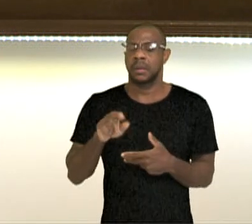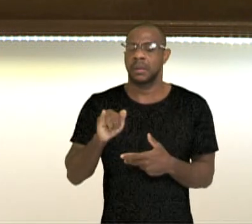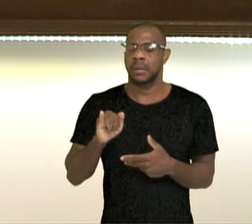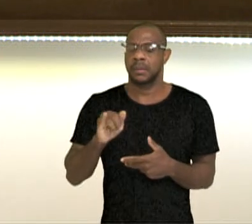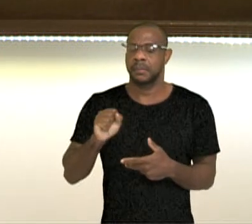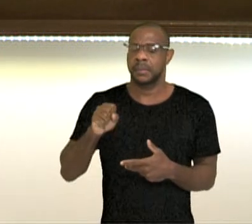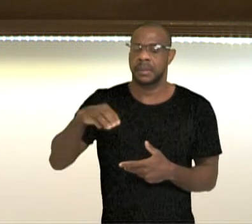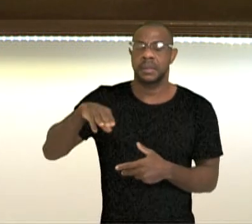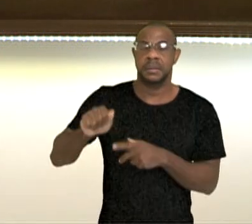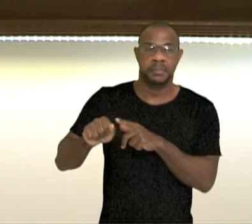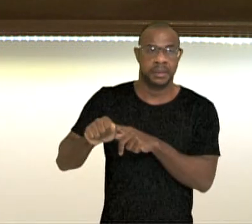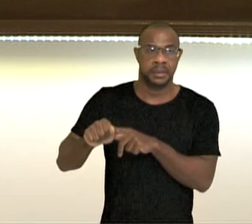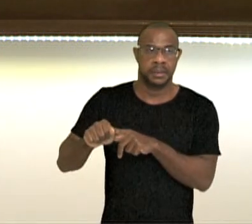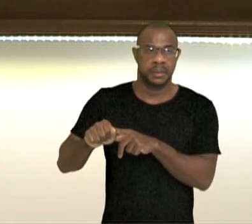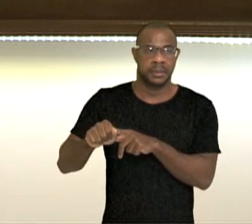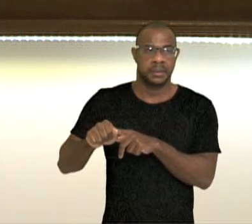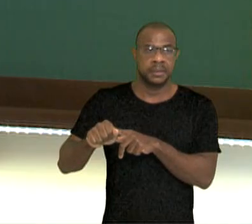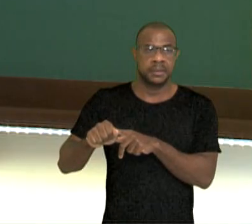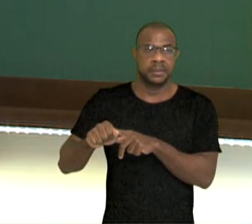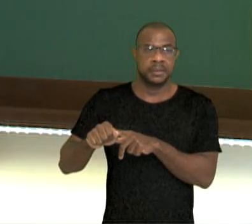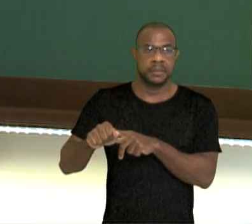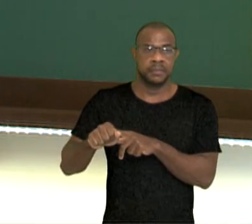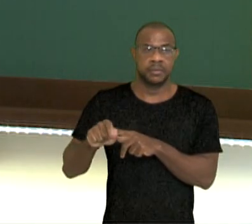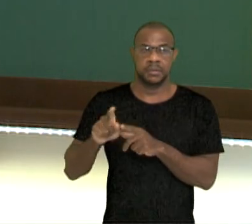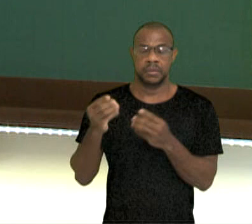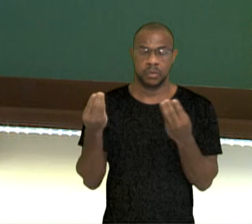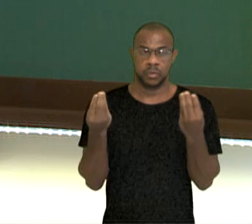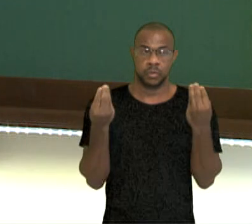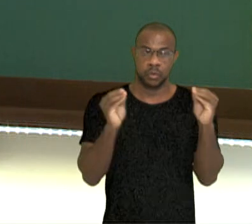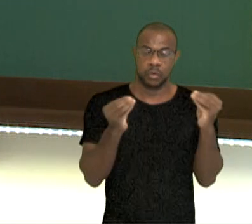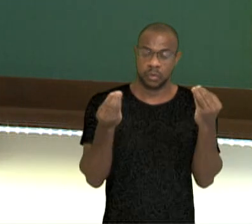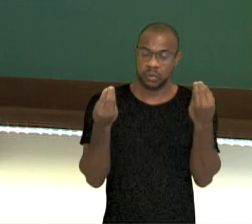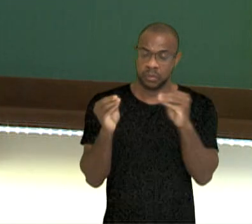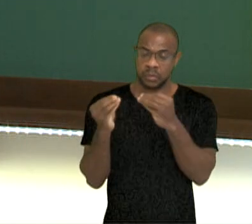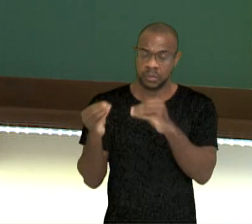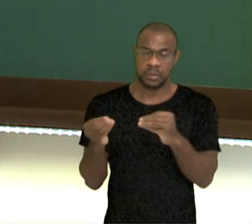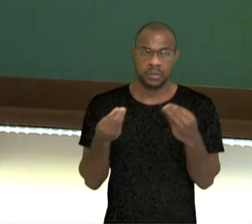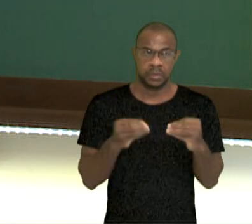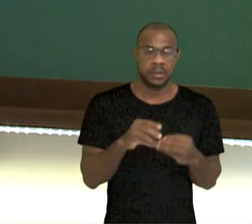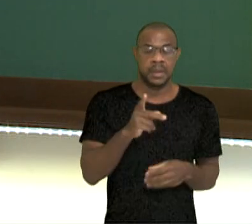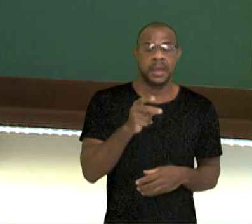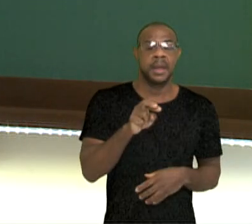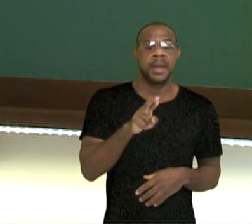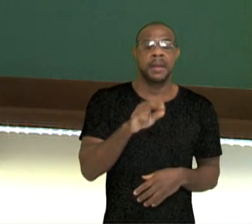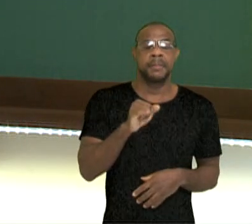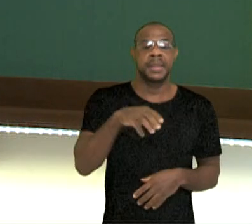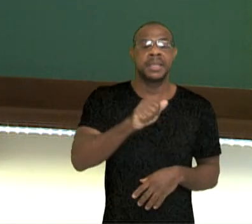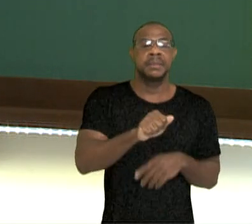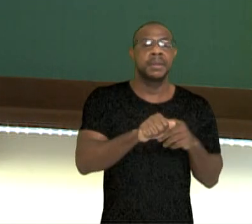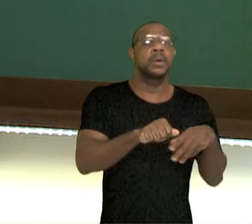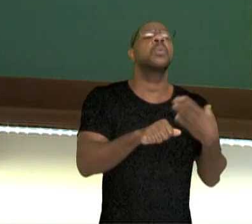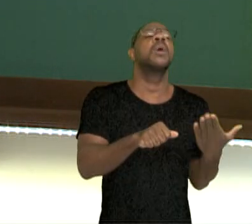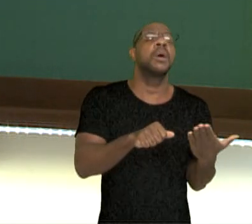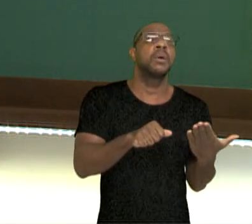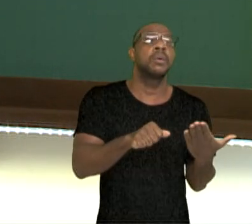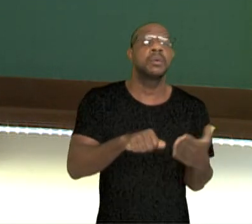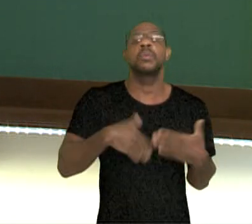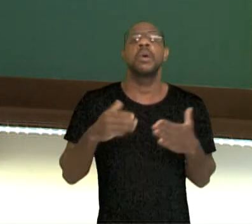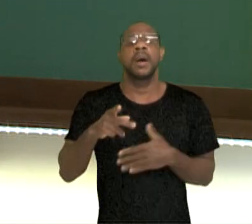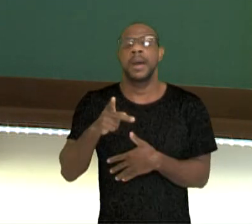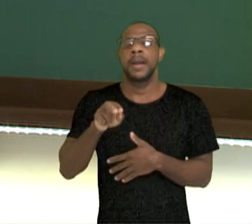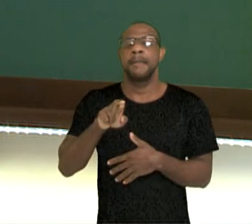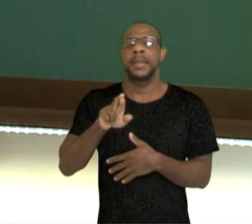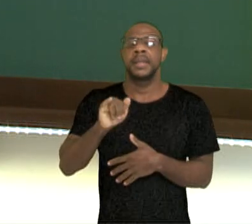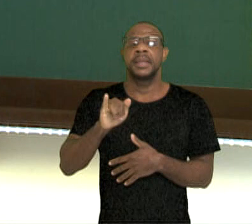né? Então é isso que está aqui, ó. Identifique quais são os prismas. E quais são as pirâmides,